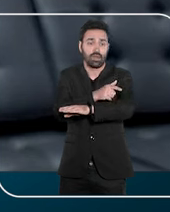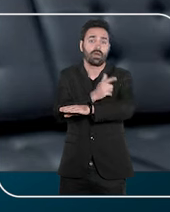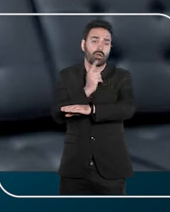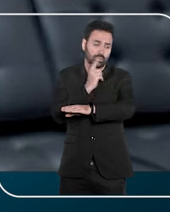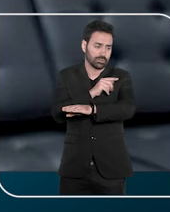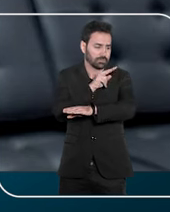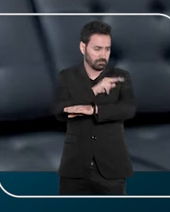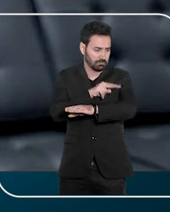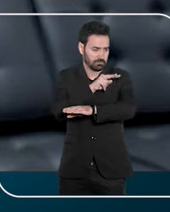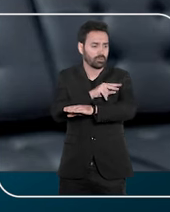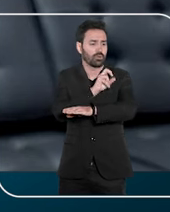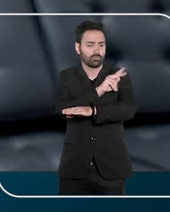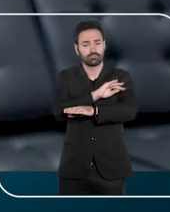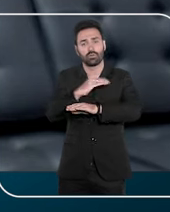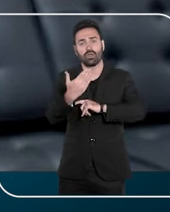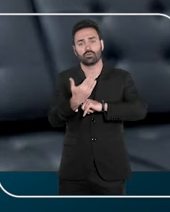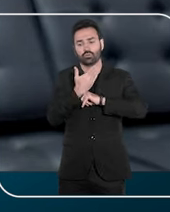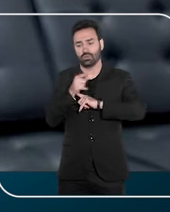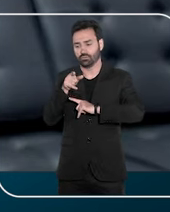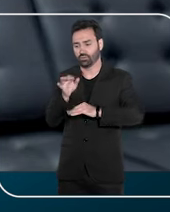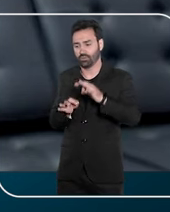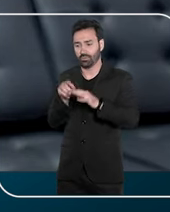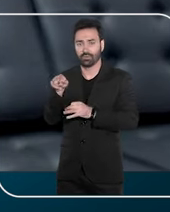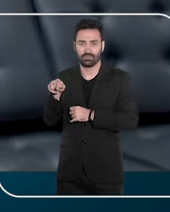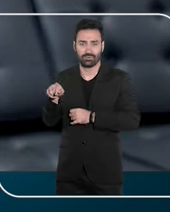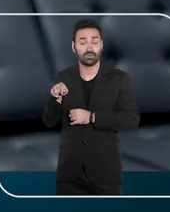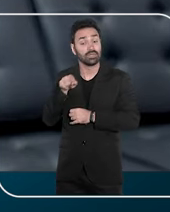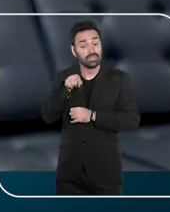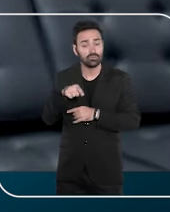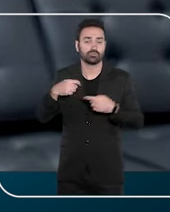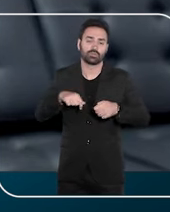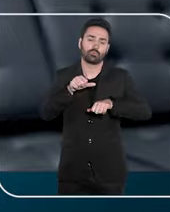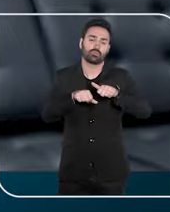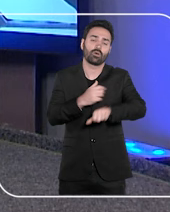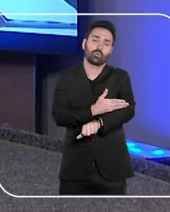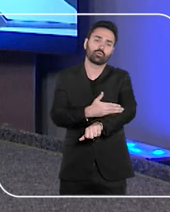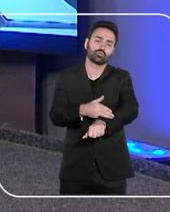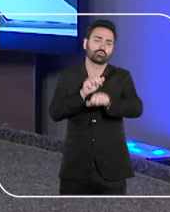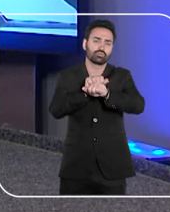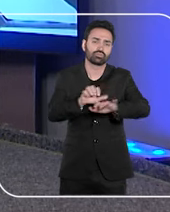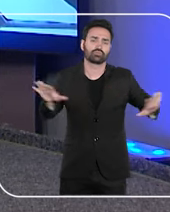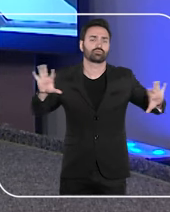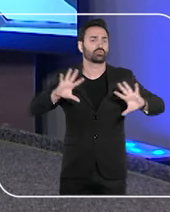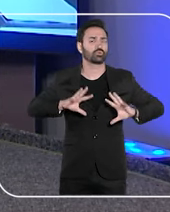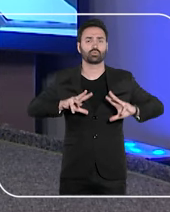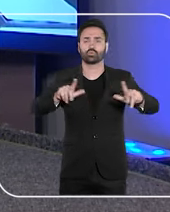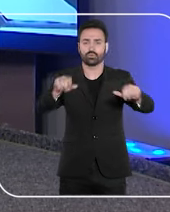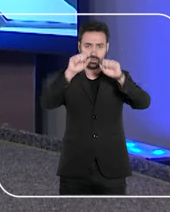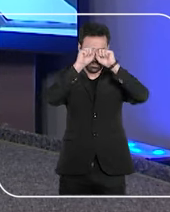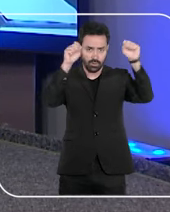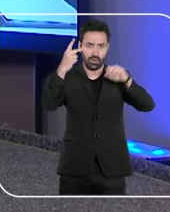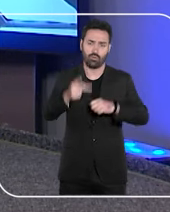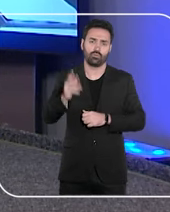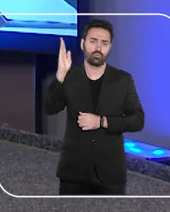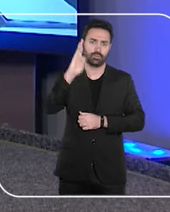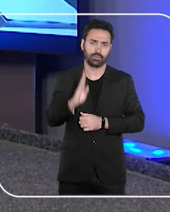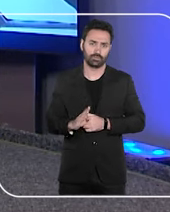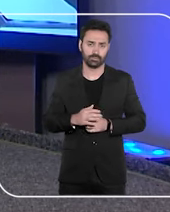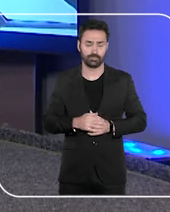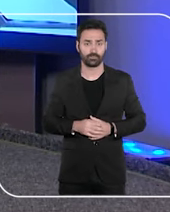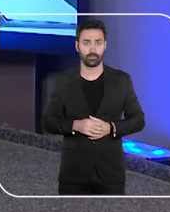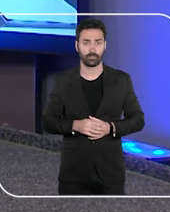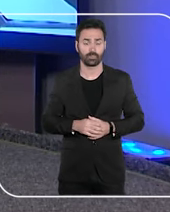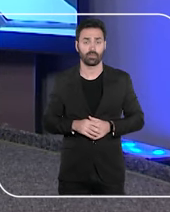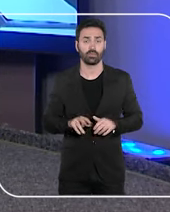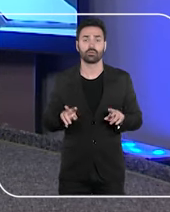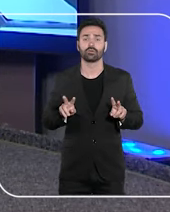e estaduais e também os tribunais superiores deste país. E nessa questão do efeito vinculante, agora me